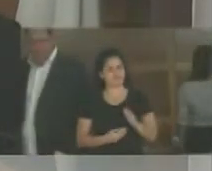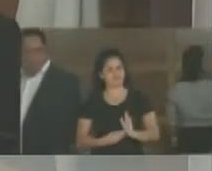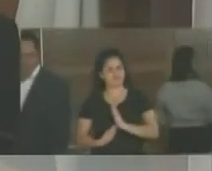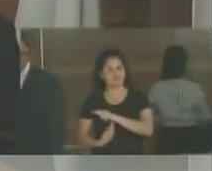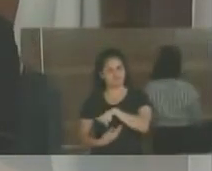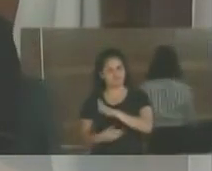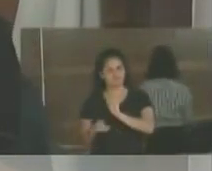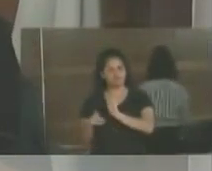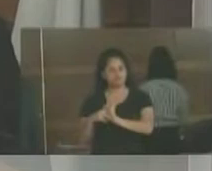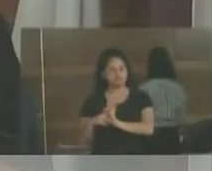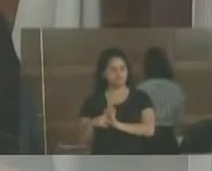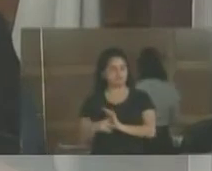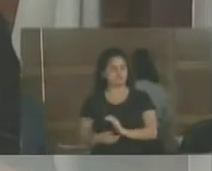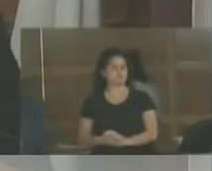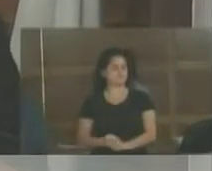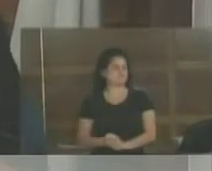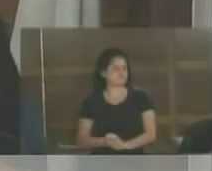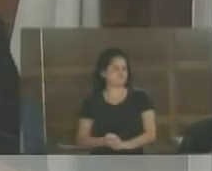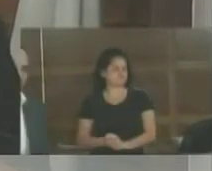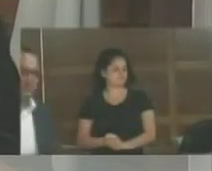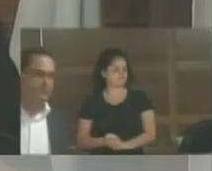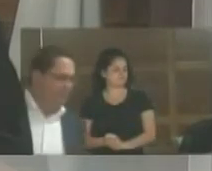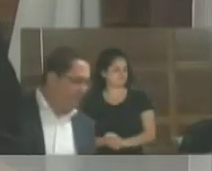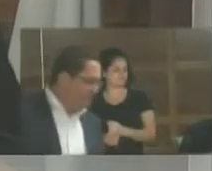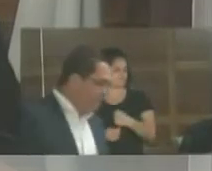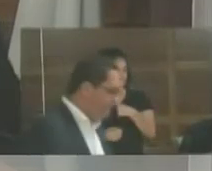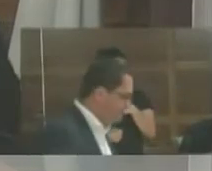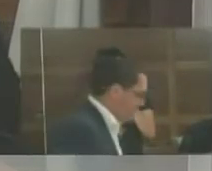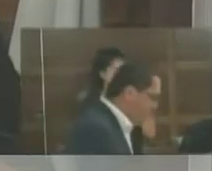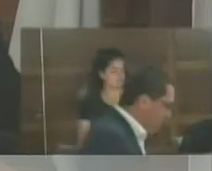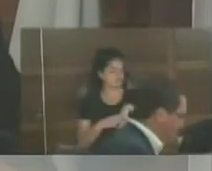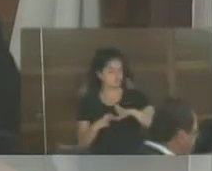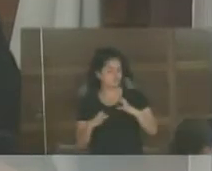projeto, a gente vem a tempo trabalhando. Eu, como comissão